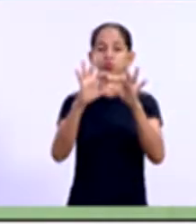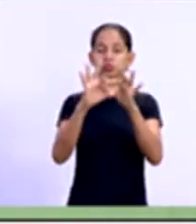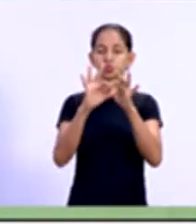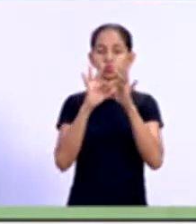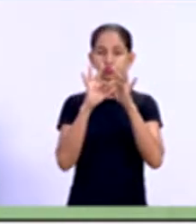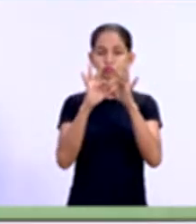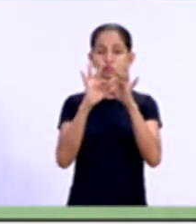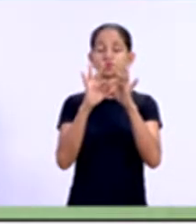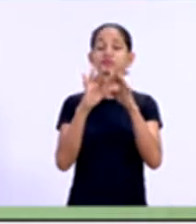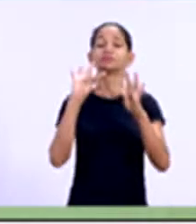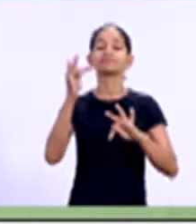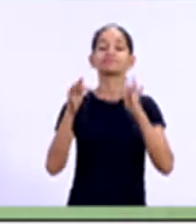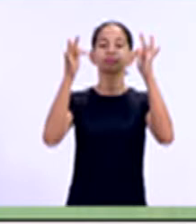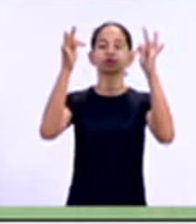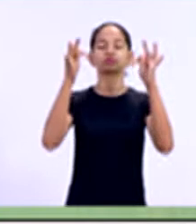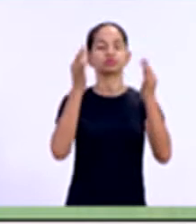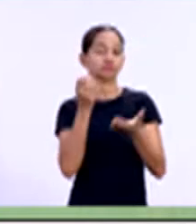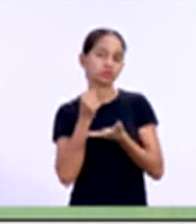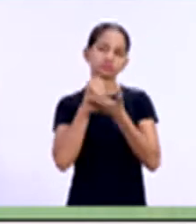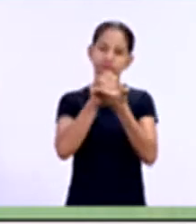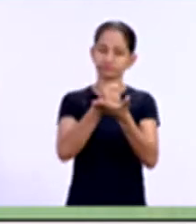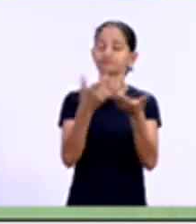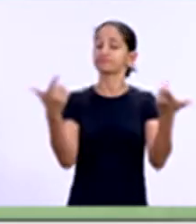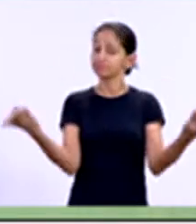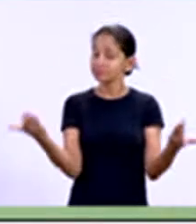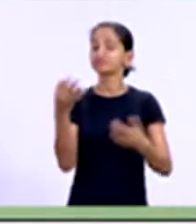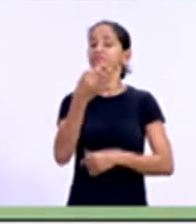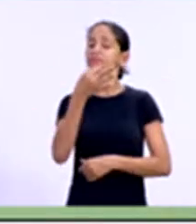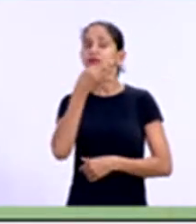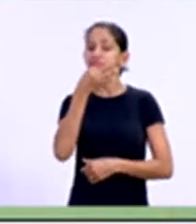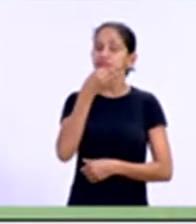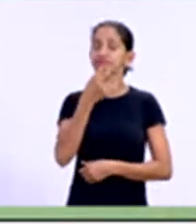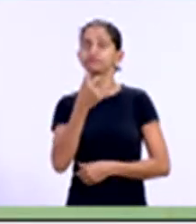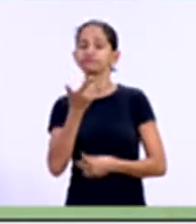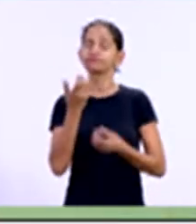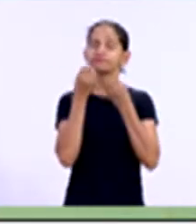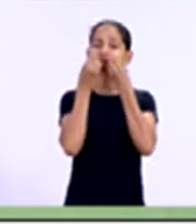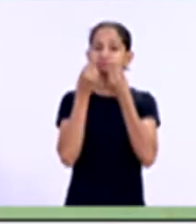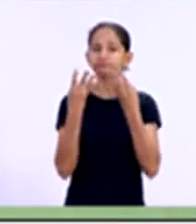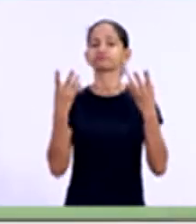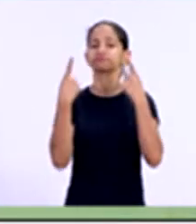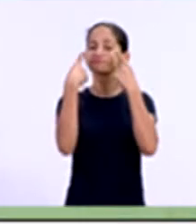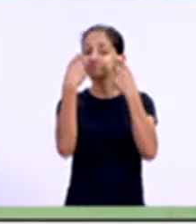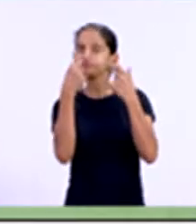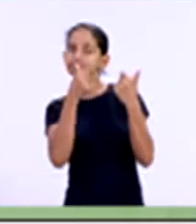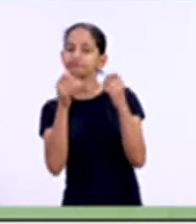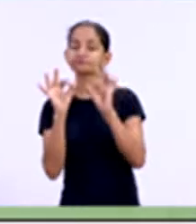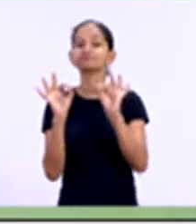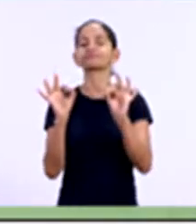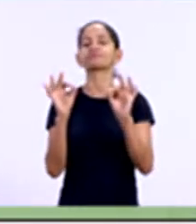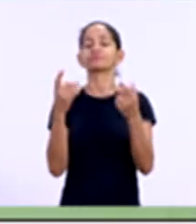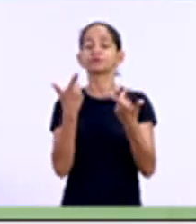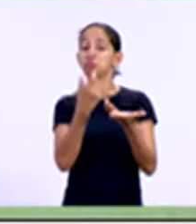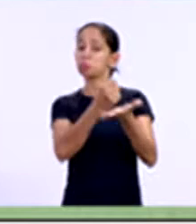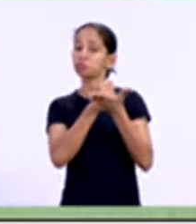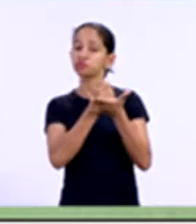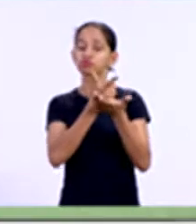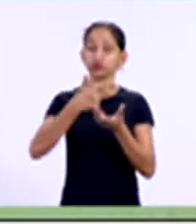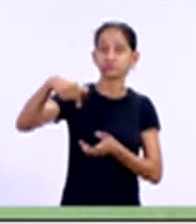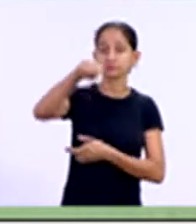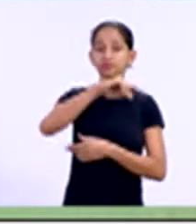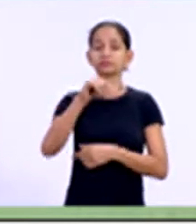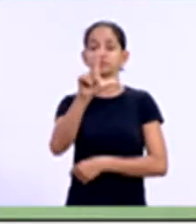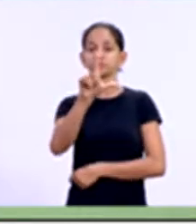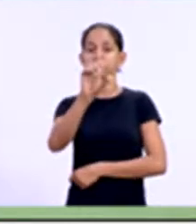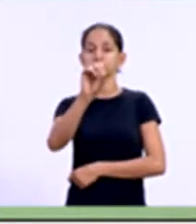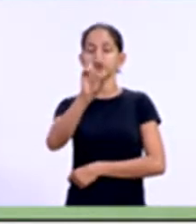contextualização tecnológica. Então, eu achei essa definição muito interessante e foi uma contribuição da